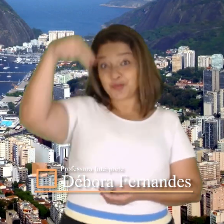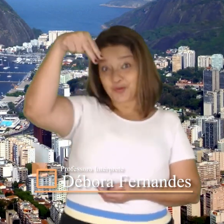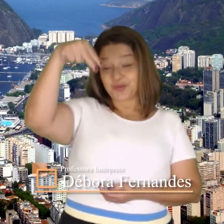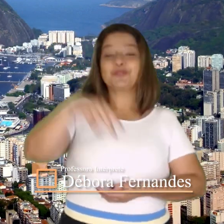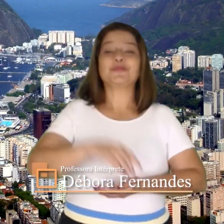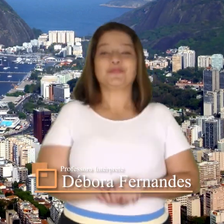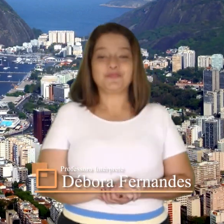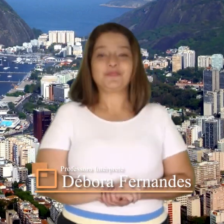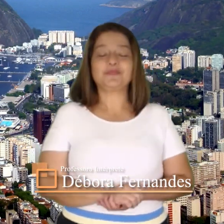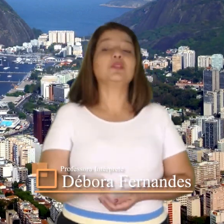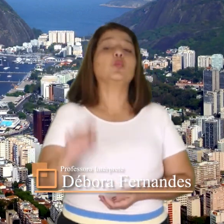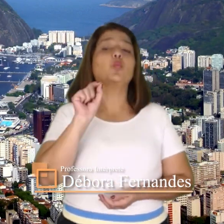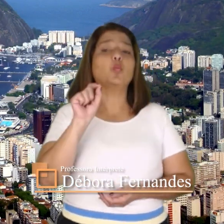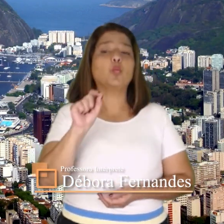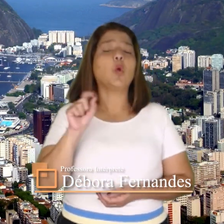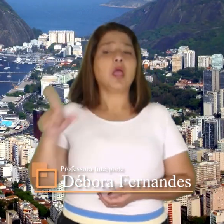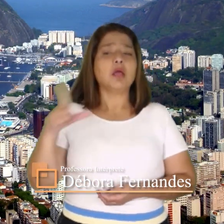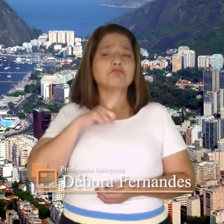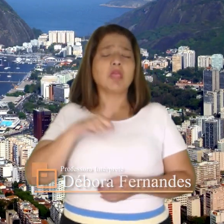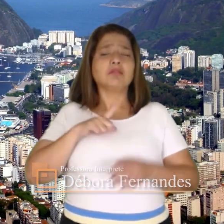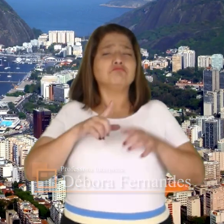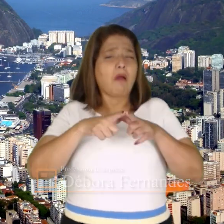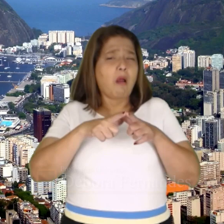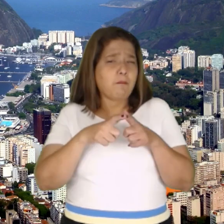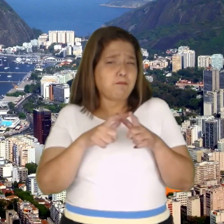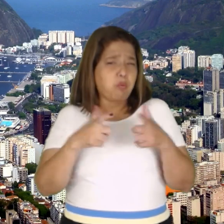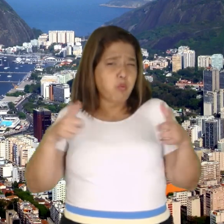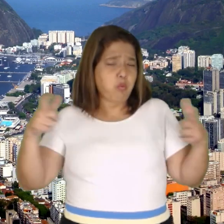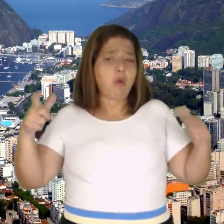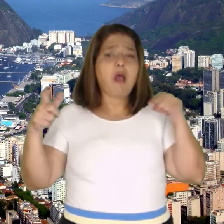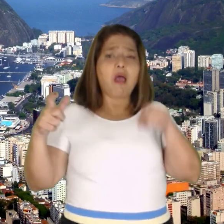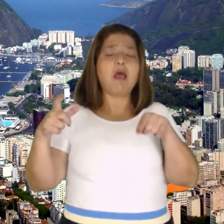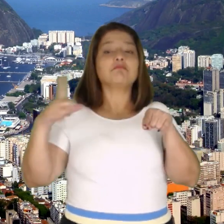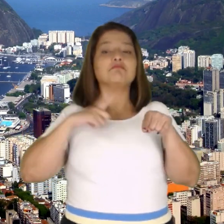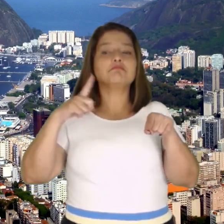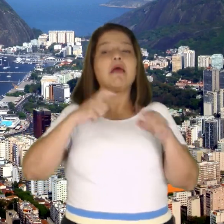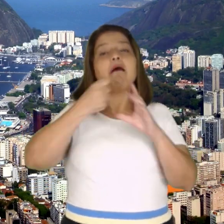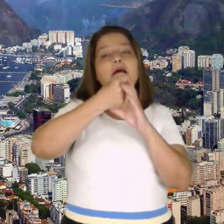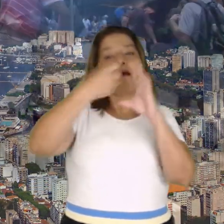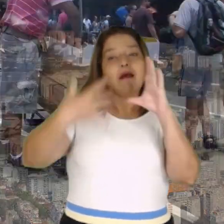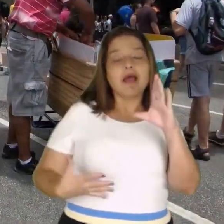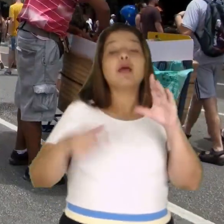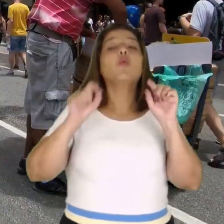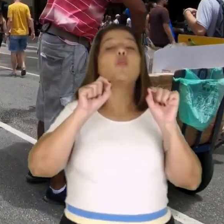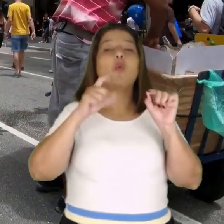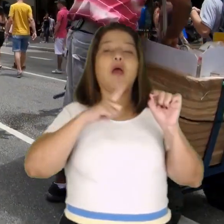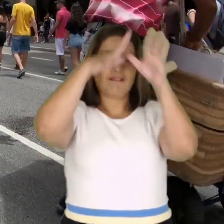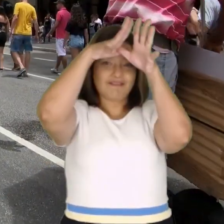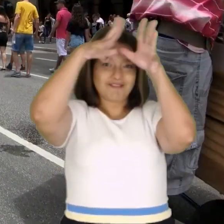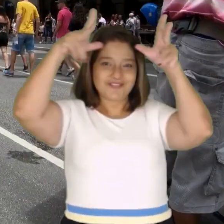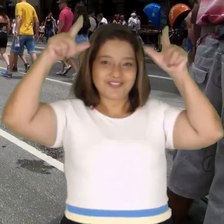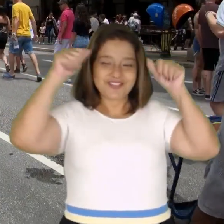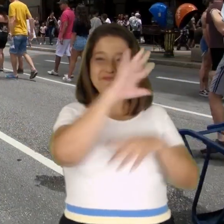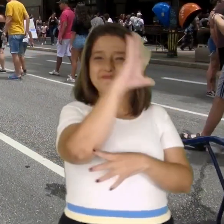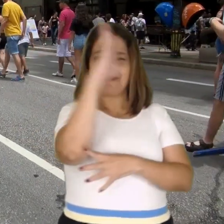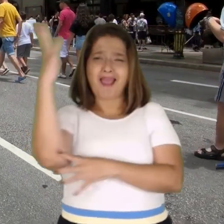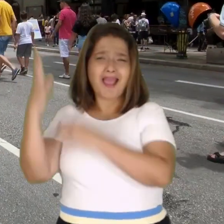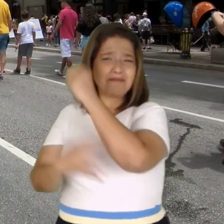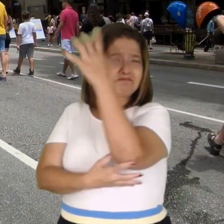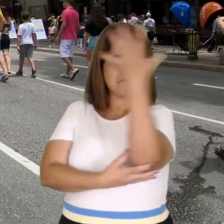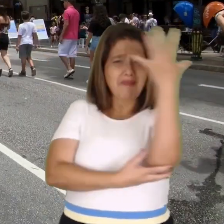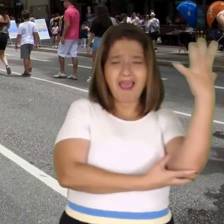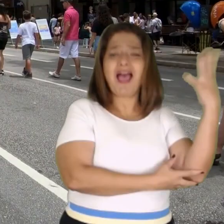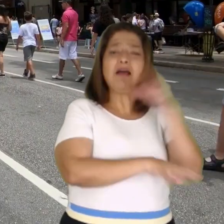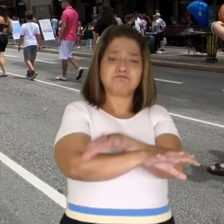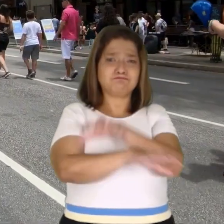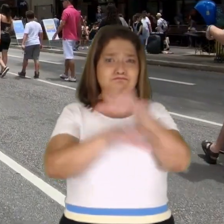região norte. Esta vasta região é caracterizada pela presença da floresta amazônica, o